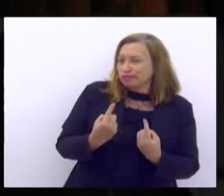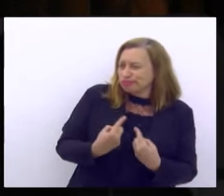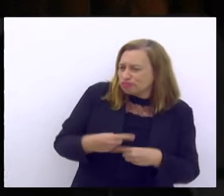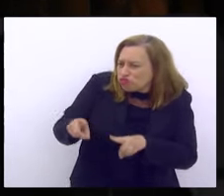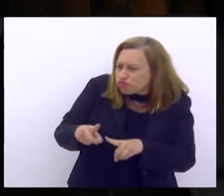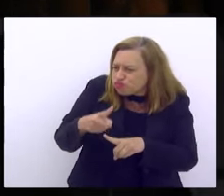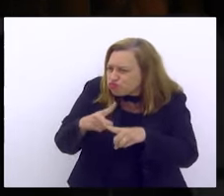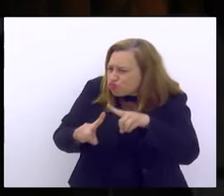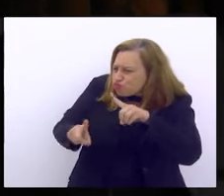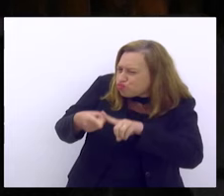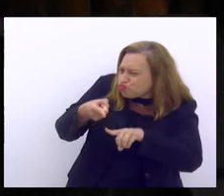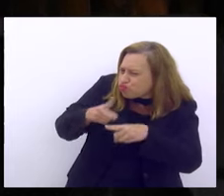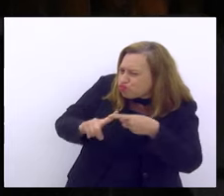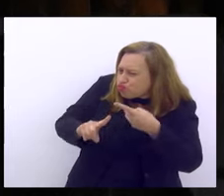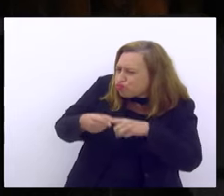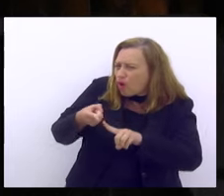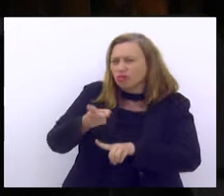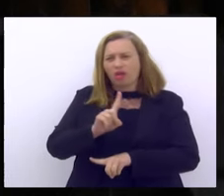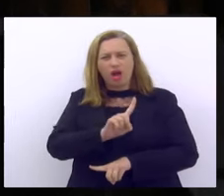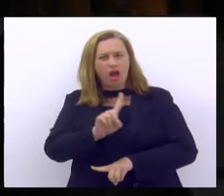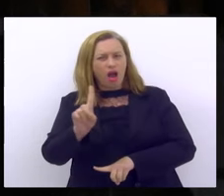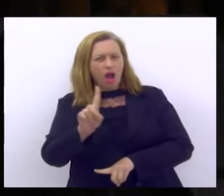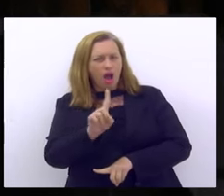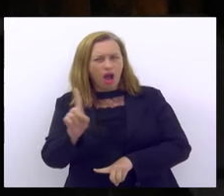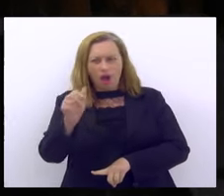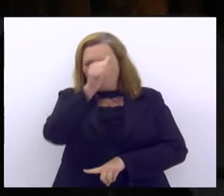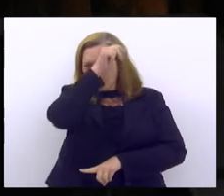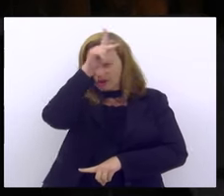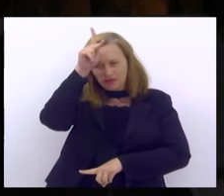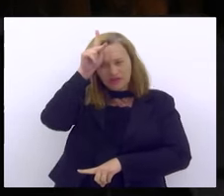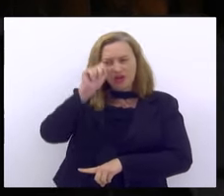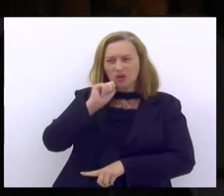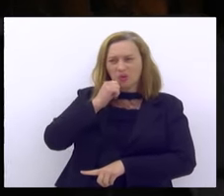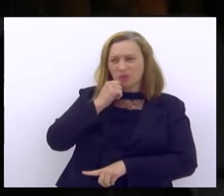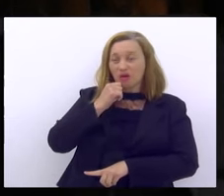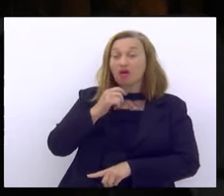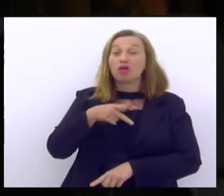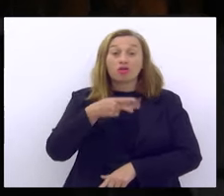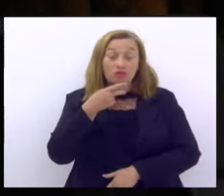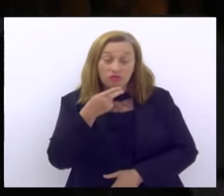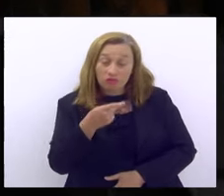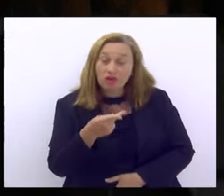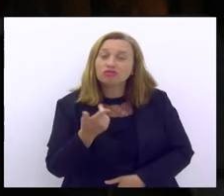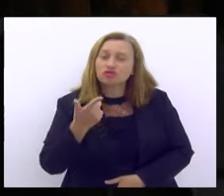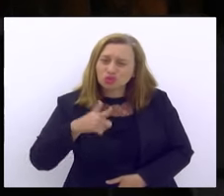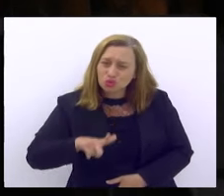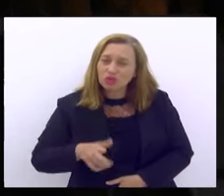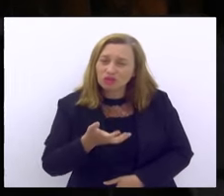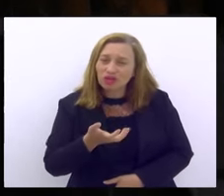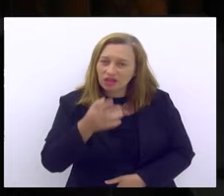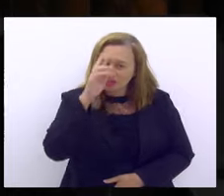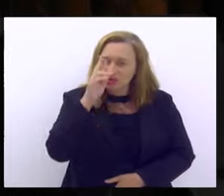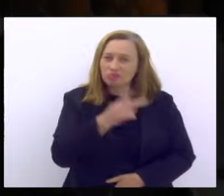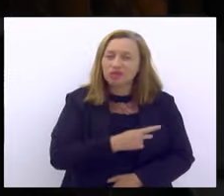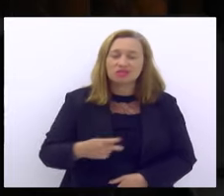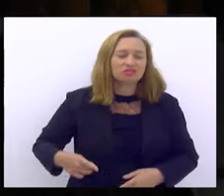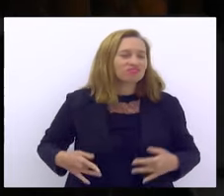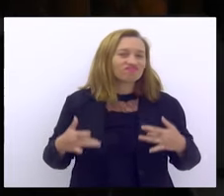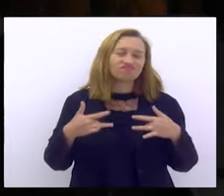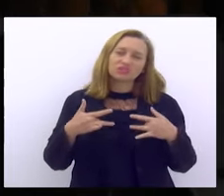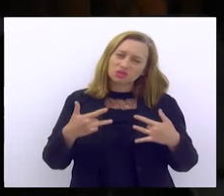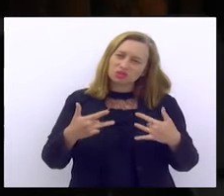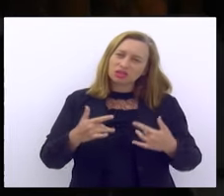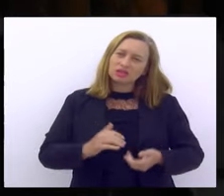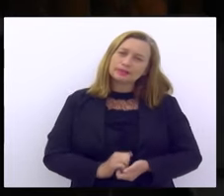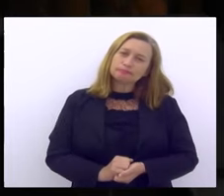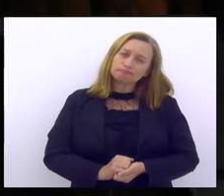o pleito eleitoral, prefeito. Dito isso, eu quero, mais uma vez, presidente, me solidarizar